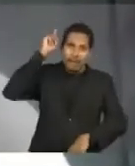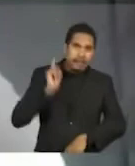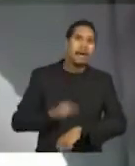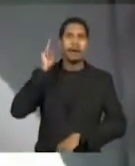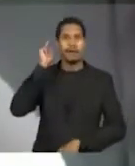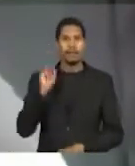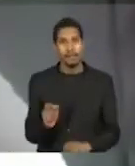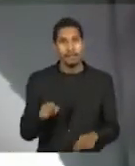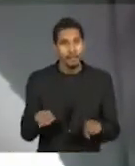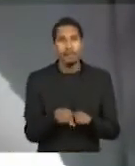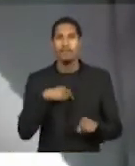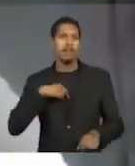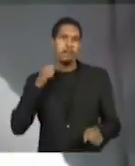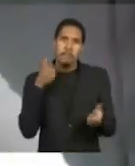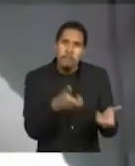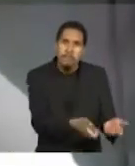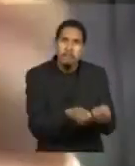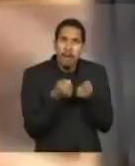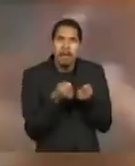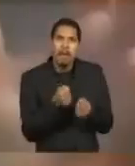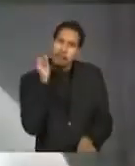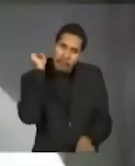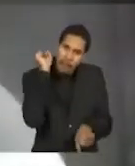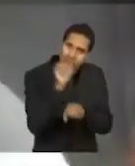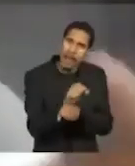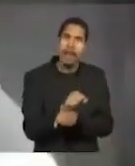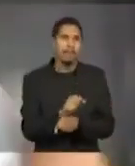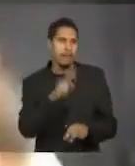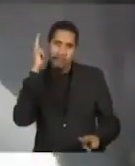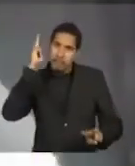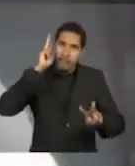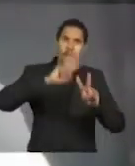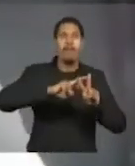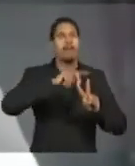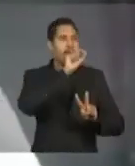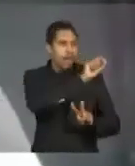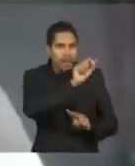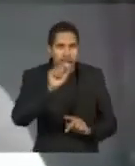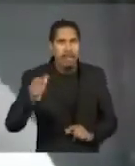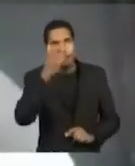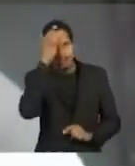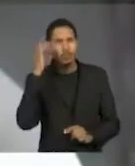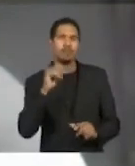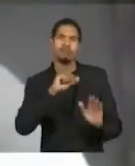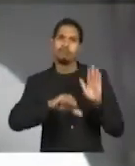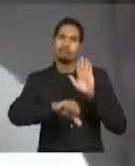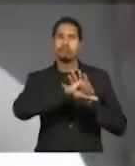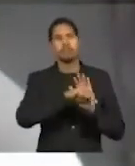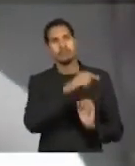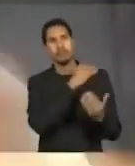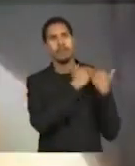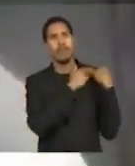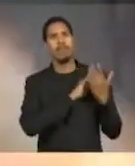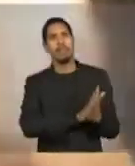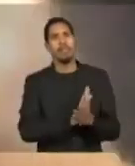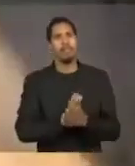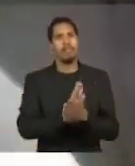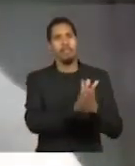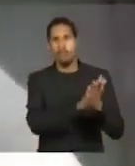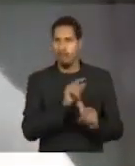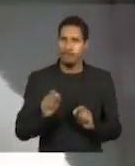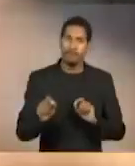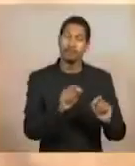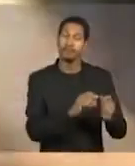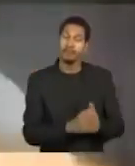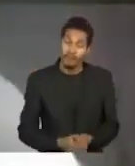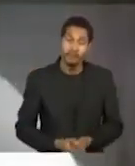brecar, para cessar, para parar, para prender aqueles que são responsáveis por essas atitudes todas, coisa